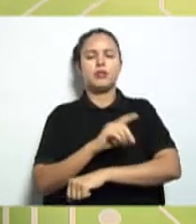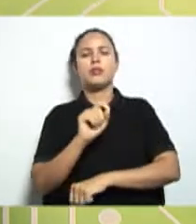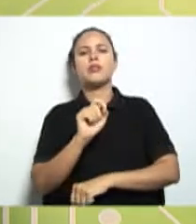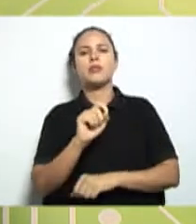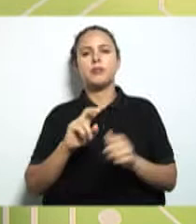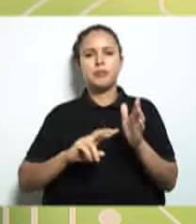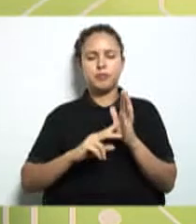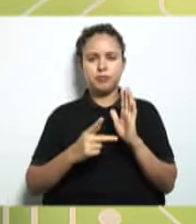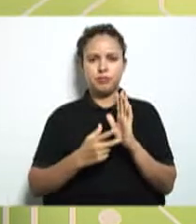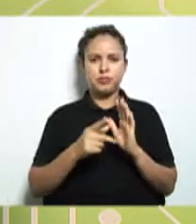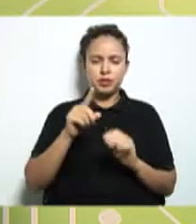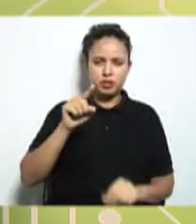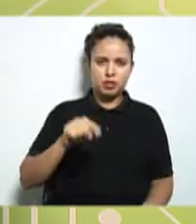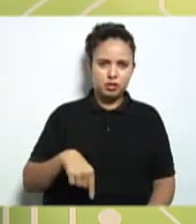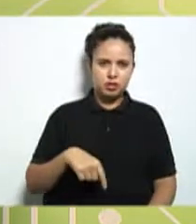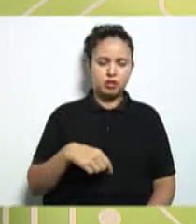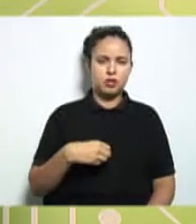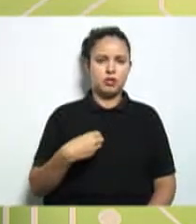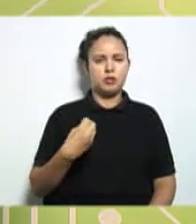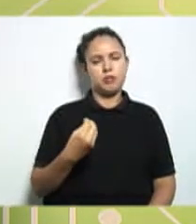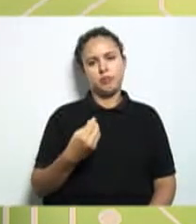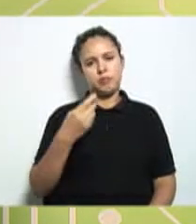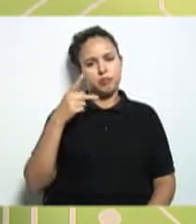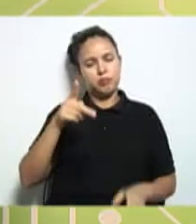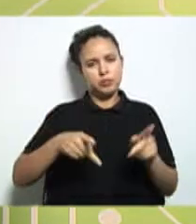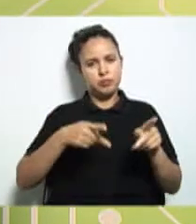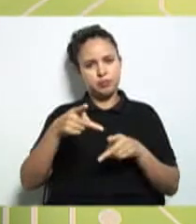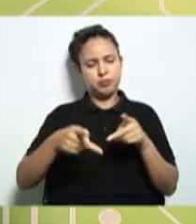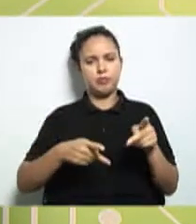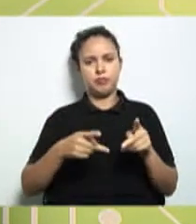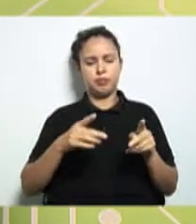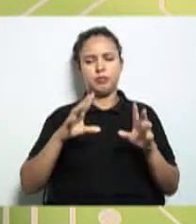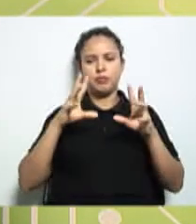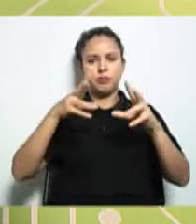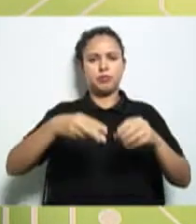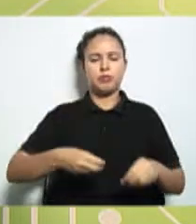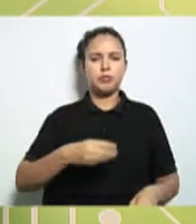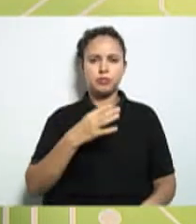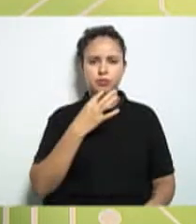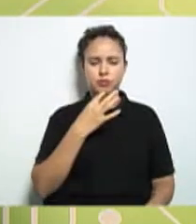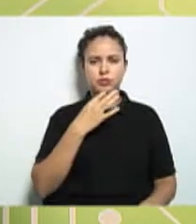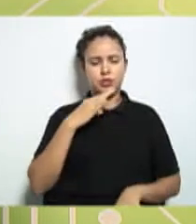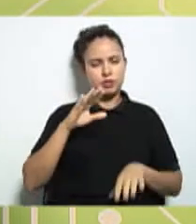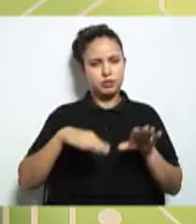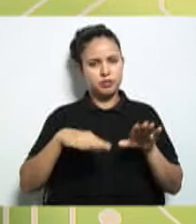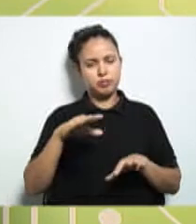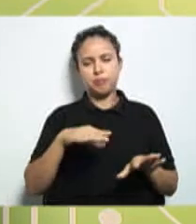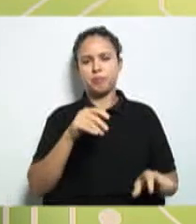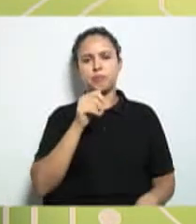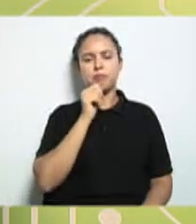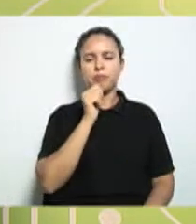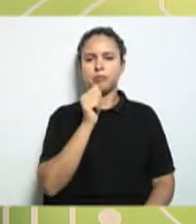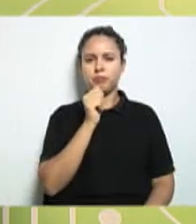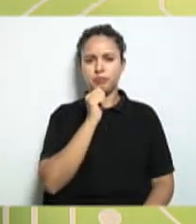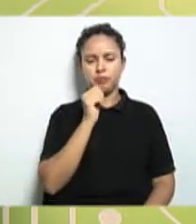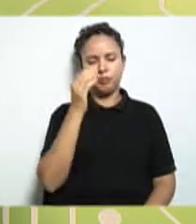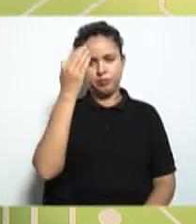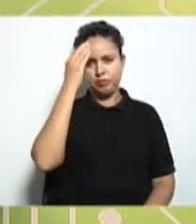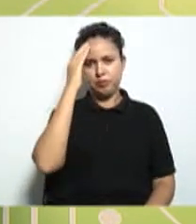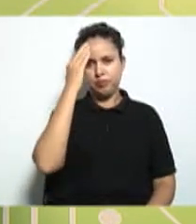Então, são formas também de popularizar todo esse conhecimento que às vezes a gente não consegue